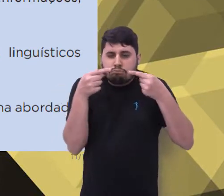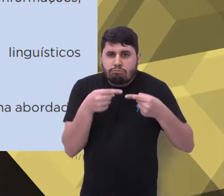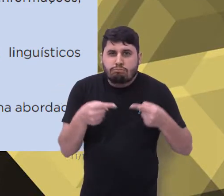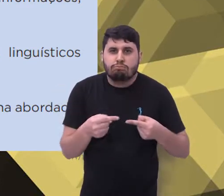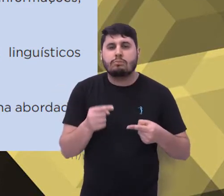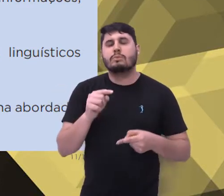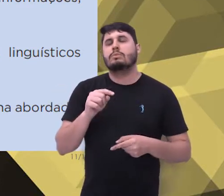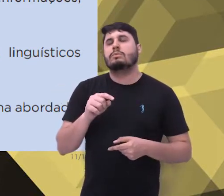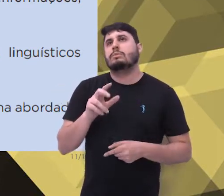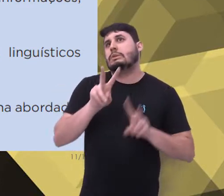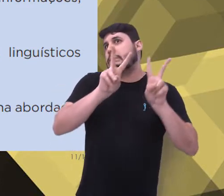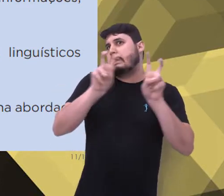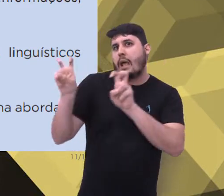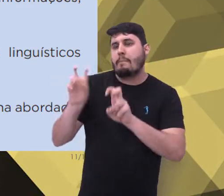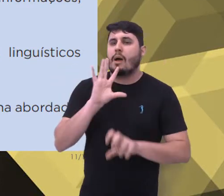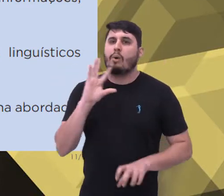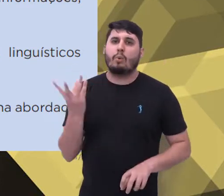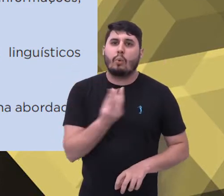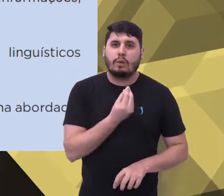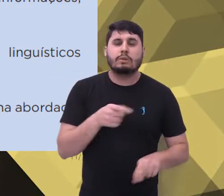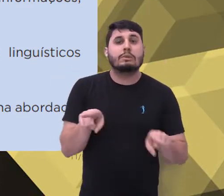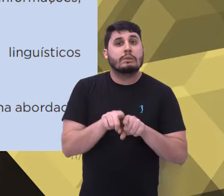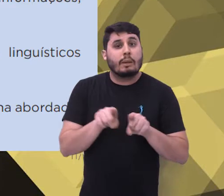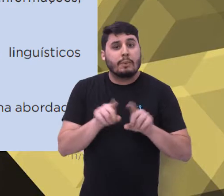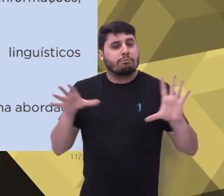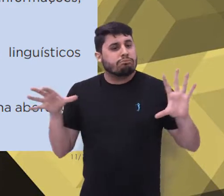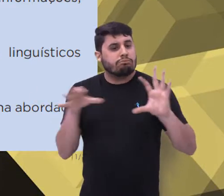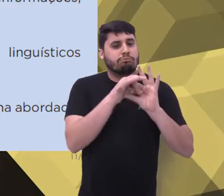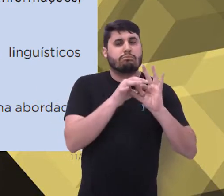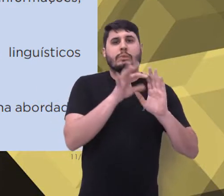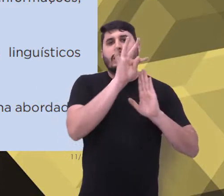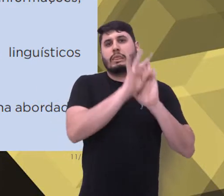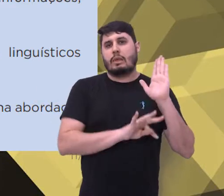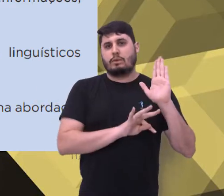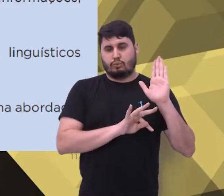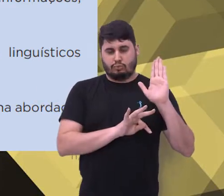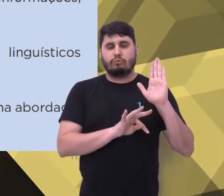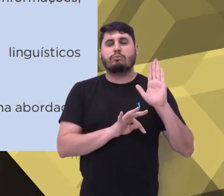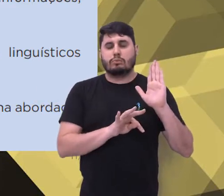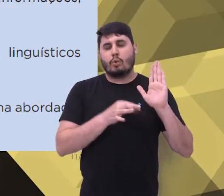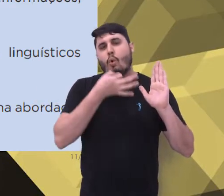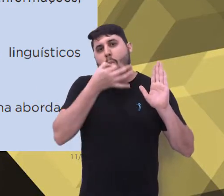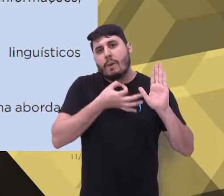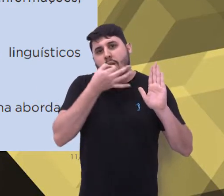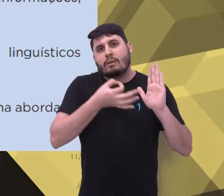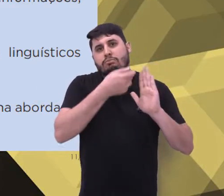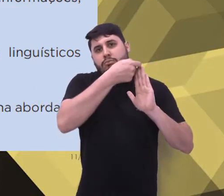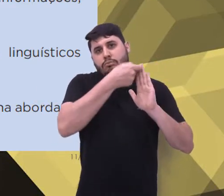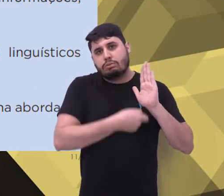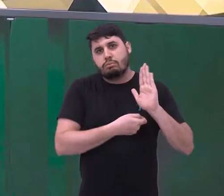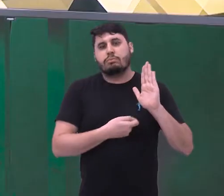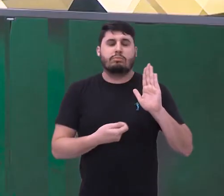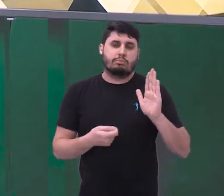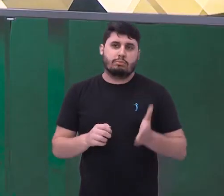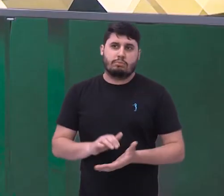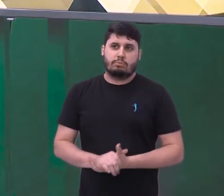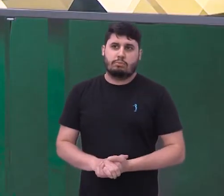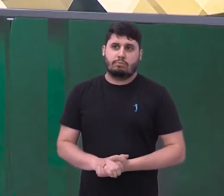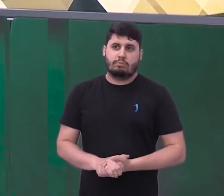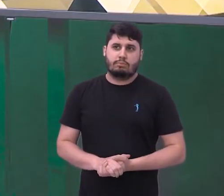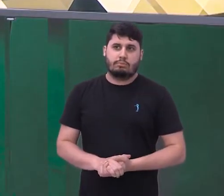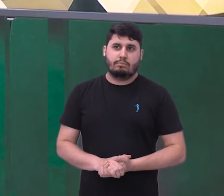para desenvolver o tema dentro dos limites estruturais do texto dissertativo ou argumentativo em prosa.